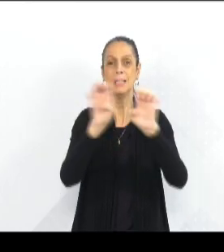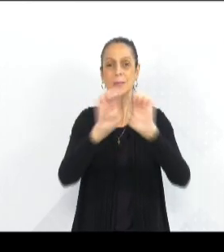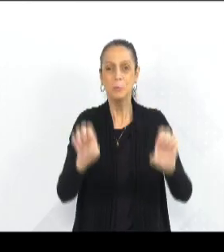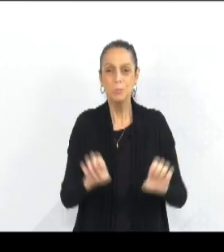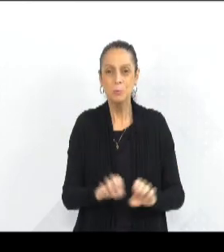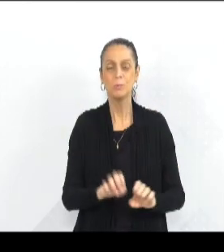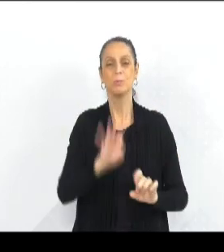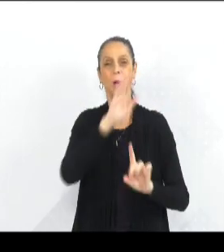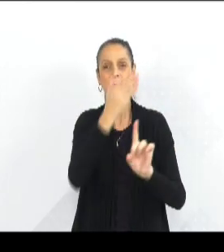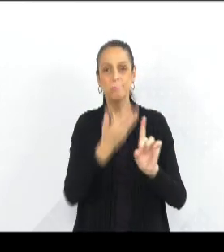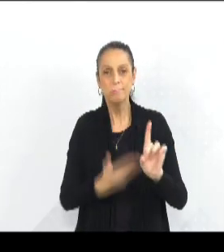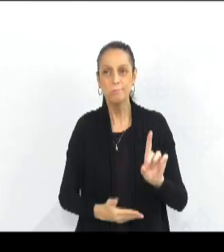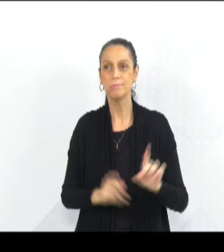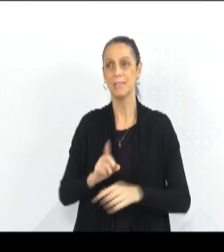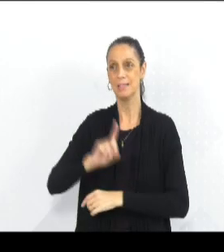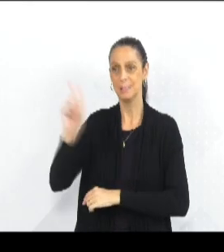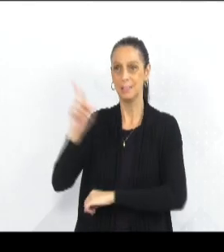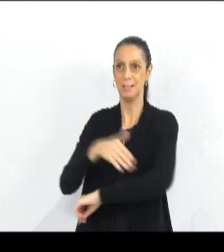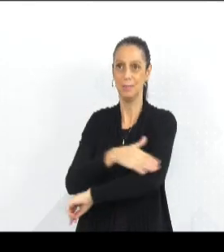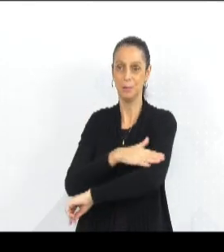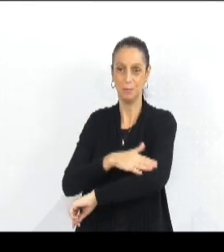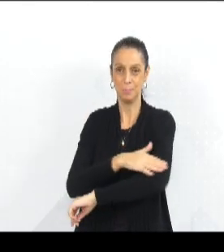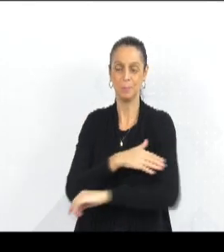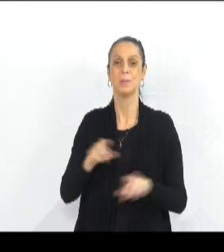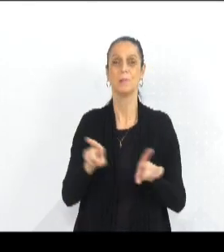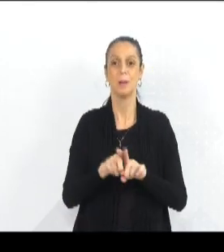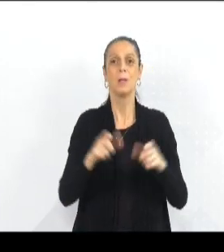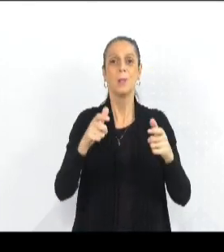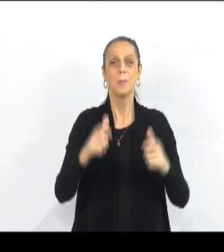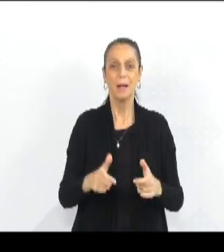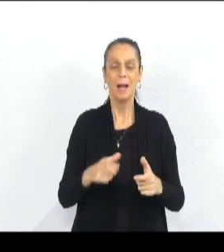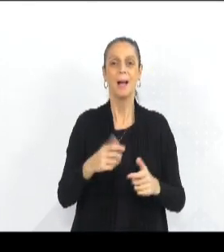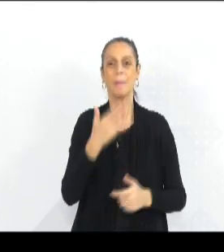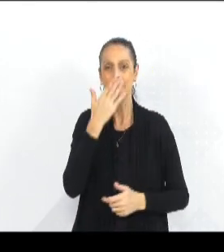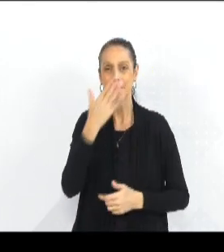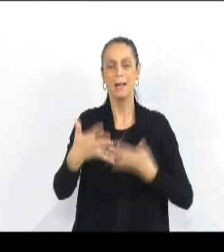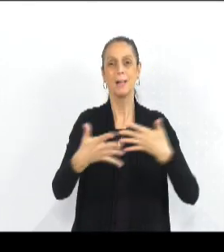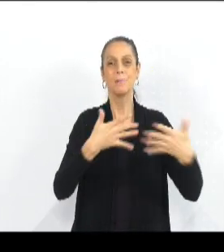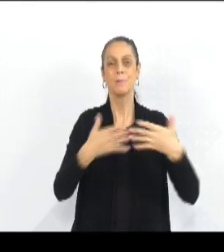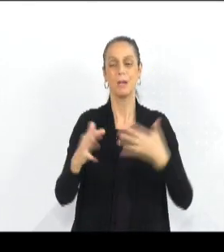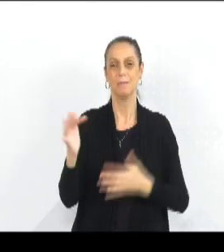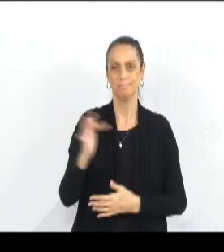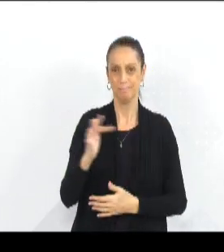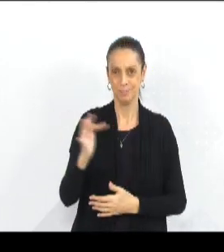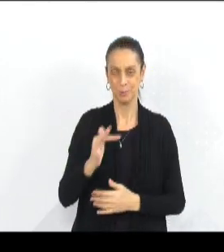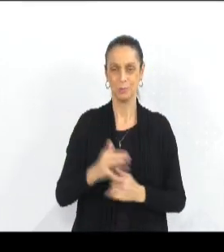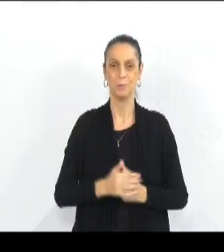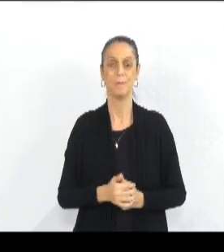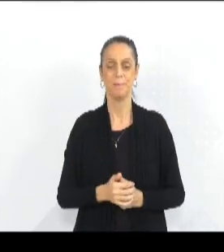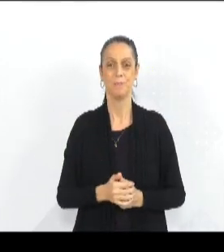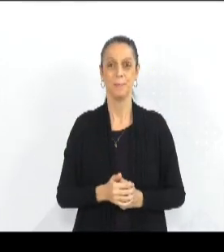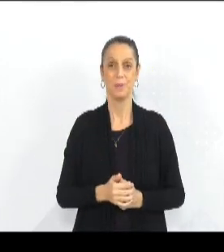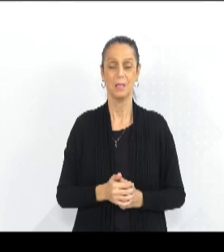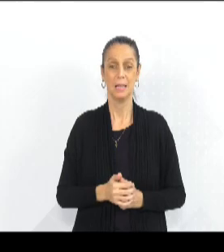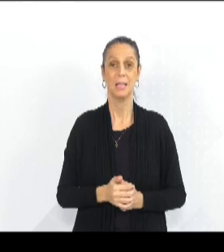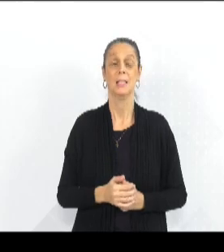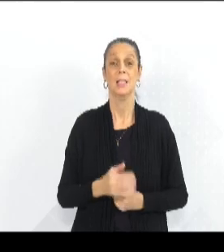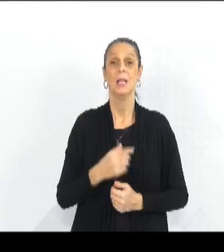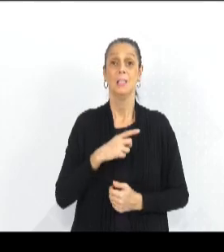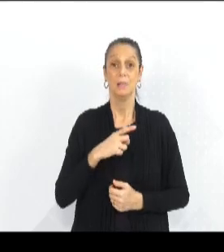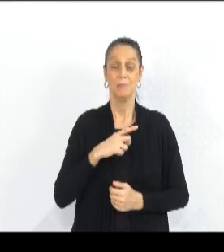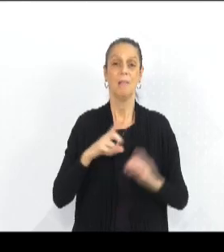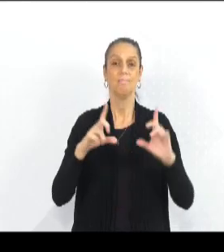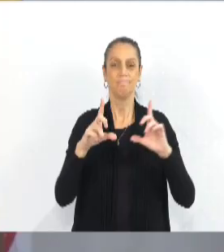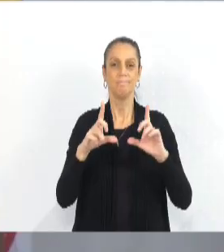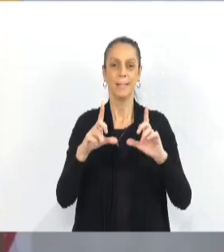Marechal Mascarenhas de Moraes, mais conhecido como Fonte Luminosa, mantém viva a memória do heroísmo do militar brasileiro na campanha da